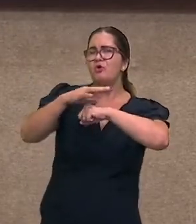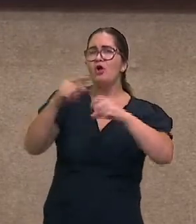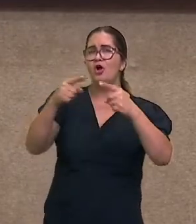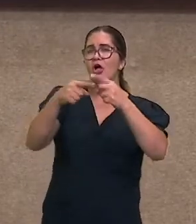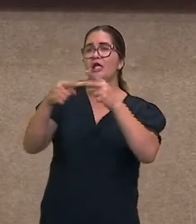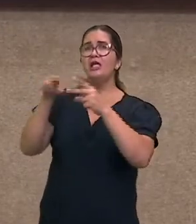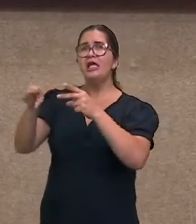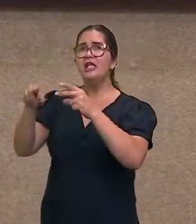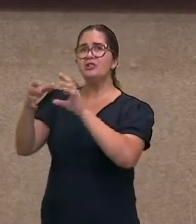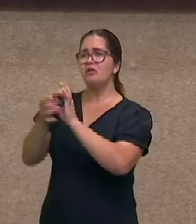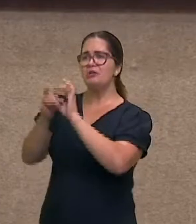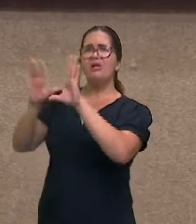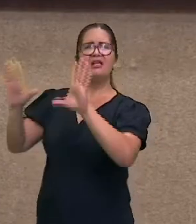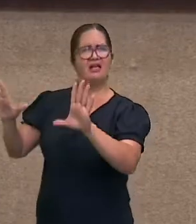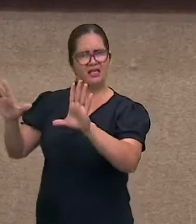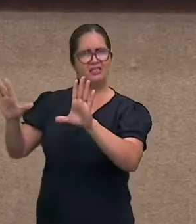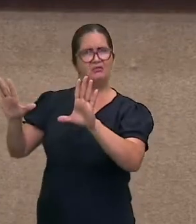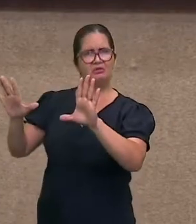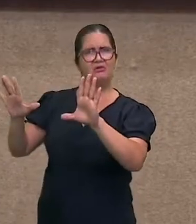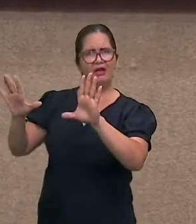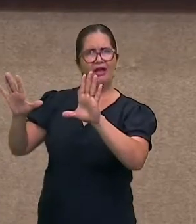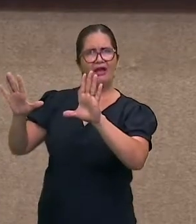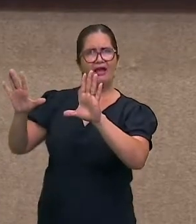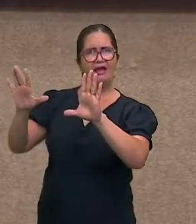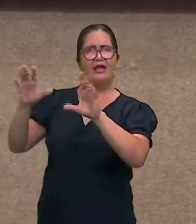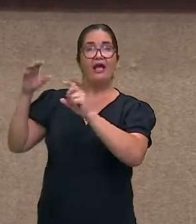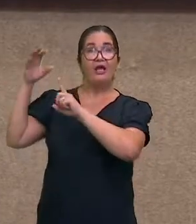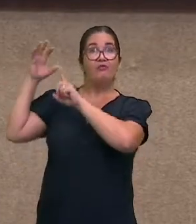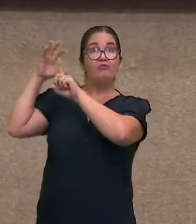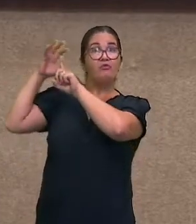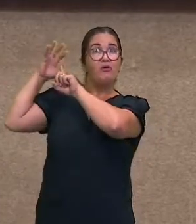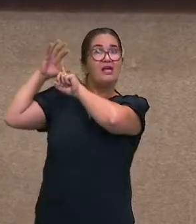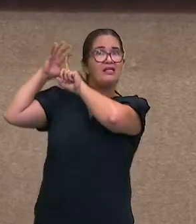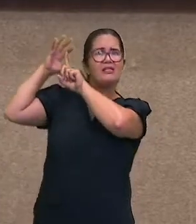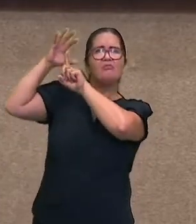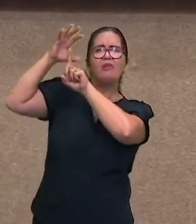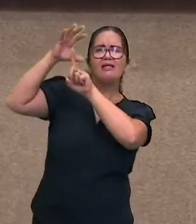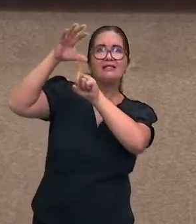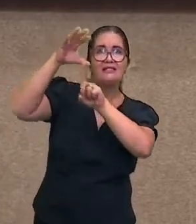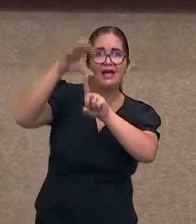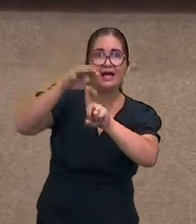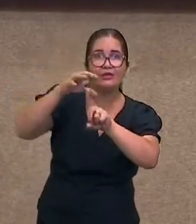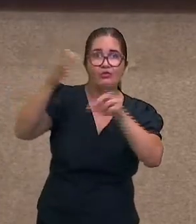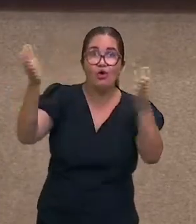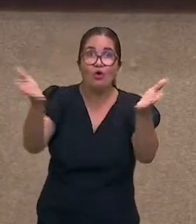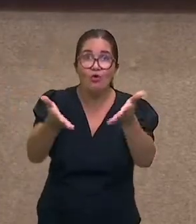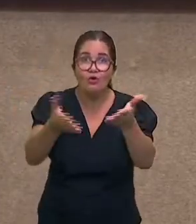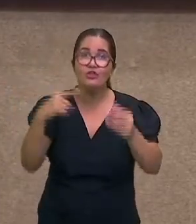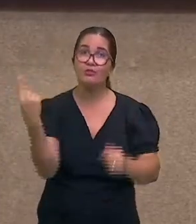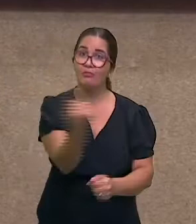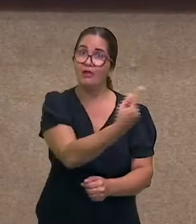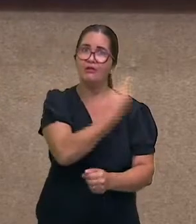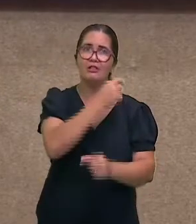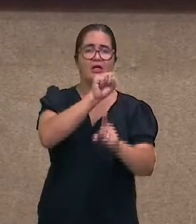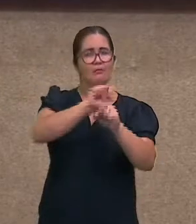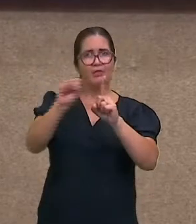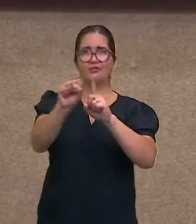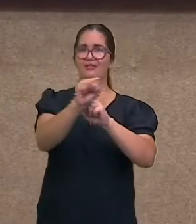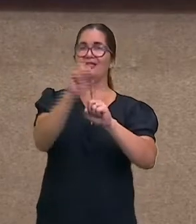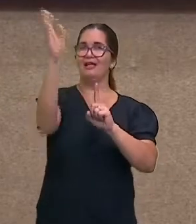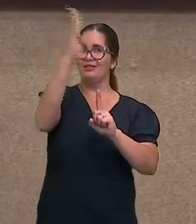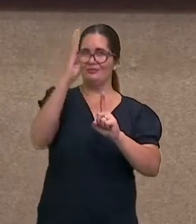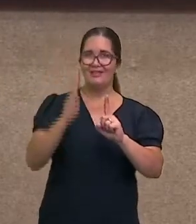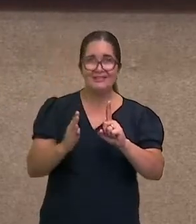liberalismo se tornou herança para nós, para vocês, para a sociedade brasileira? Vamos